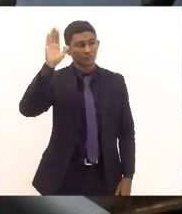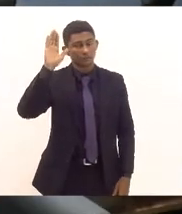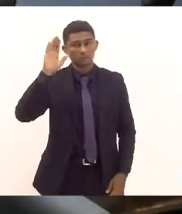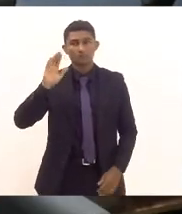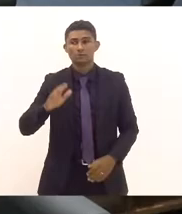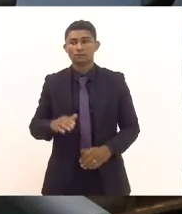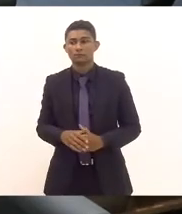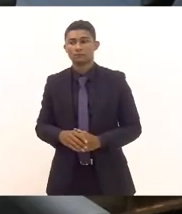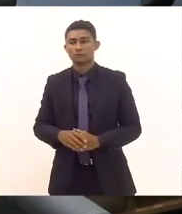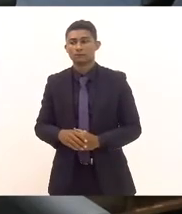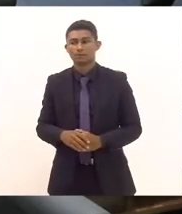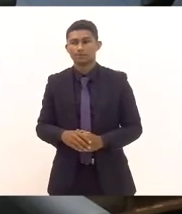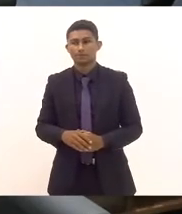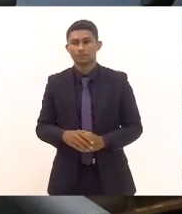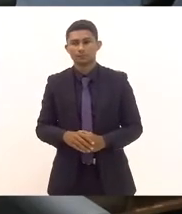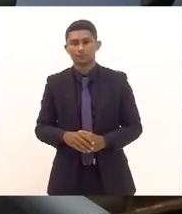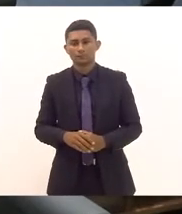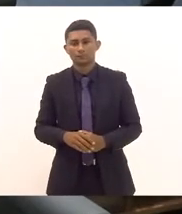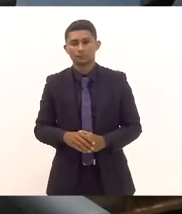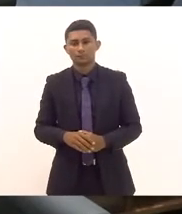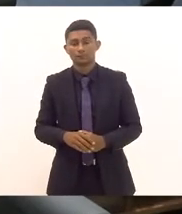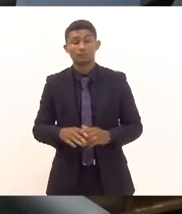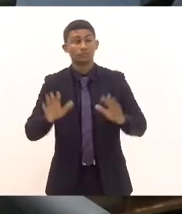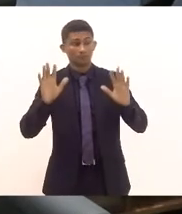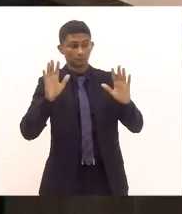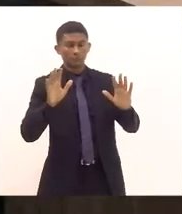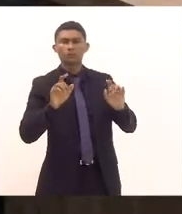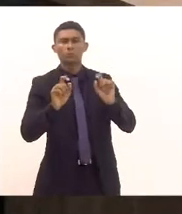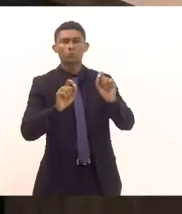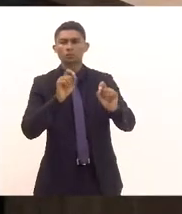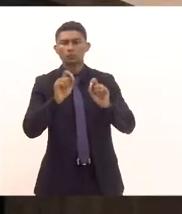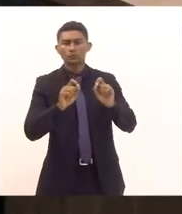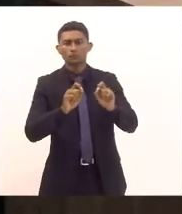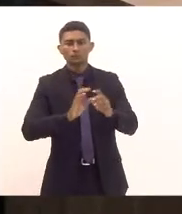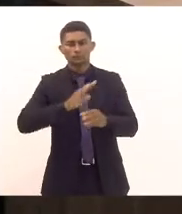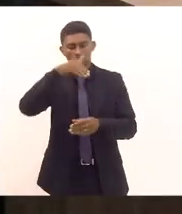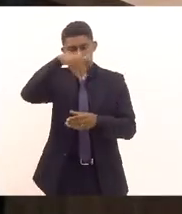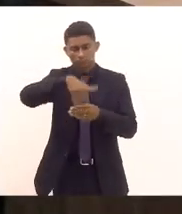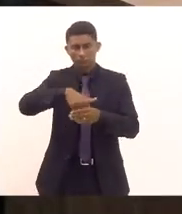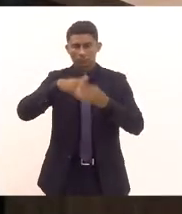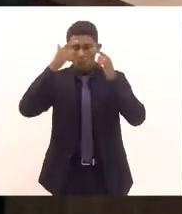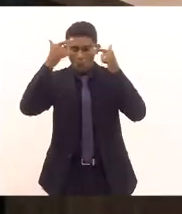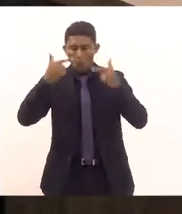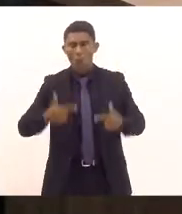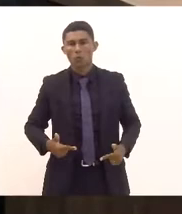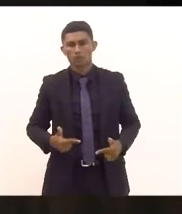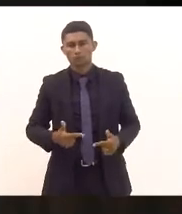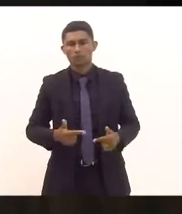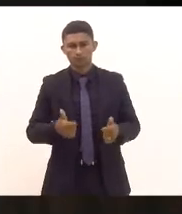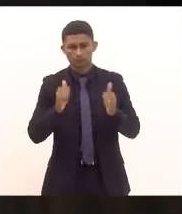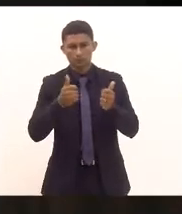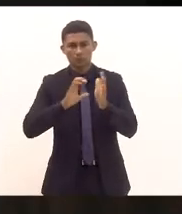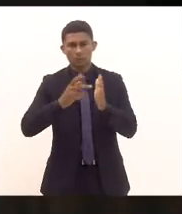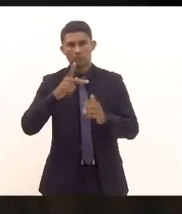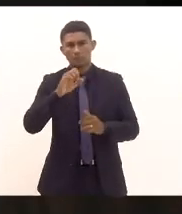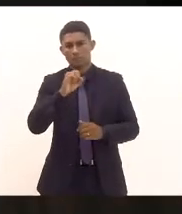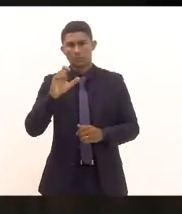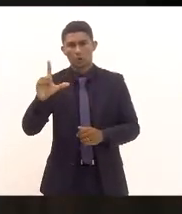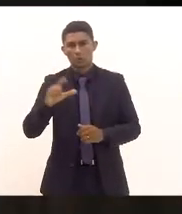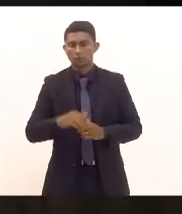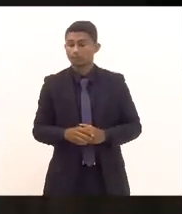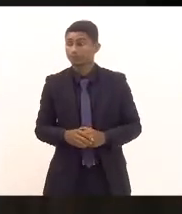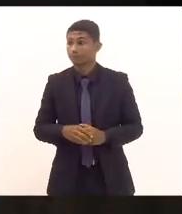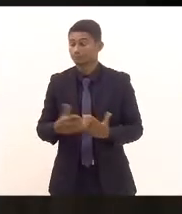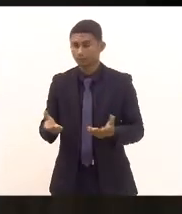senhor presidente Só para conseguir a abstenção da bancada do PSOL por favor obrigada então